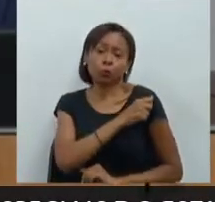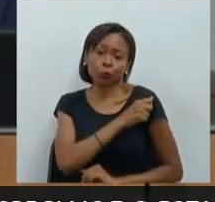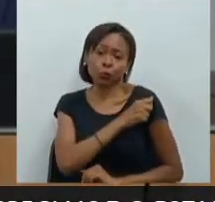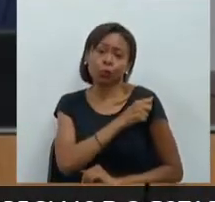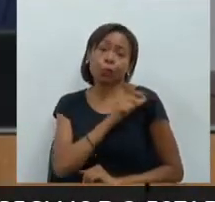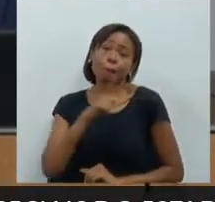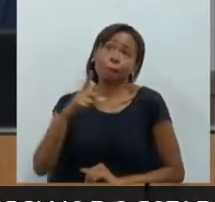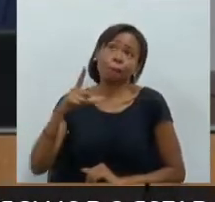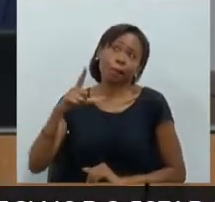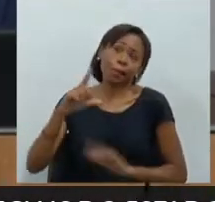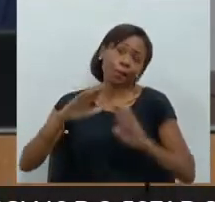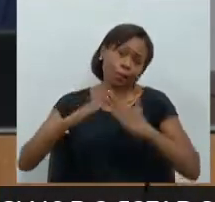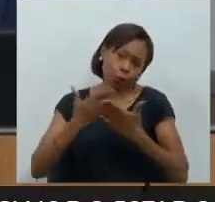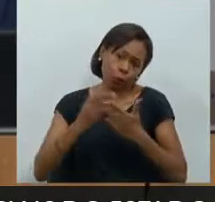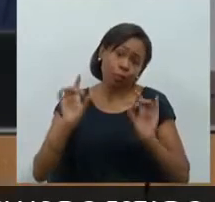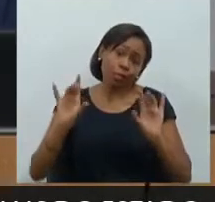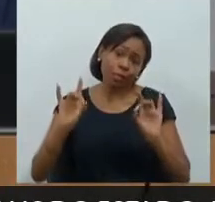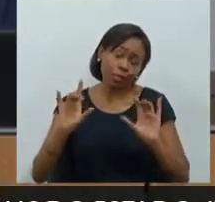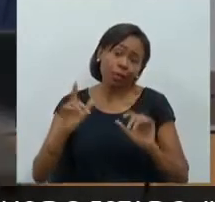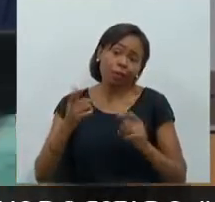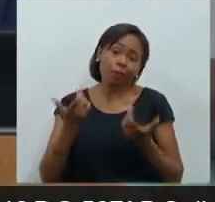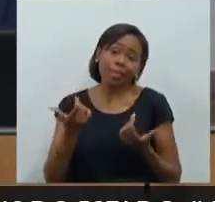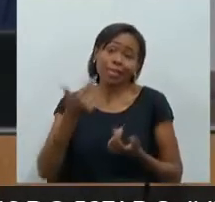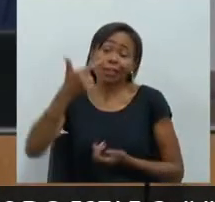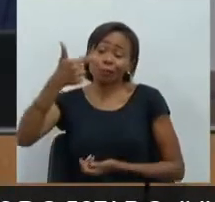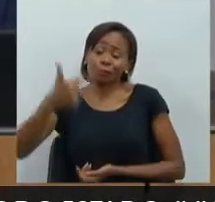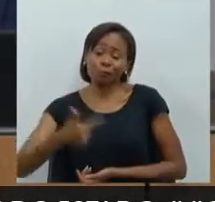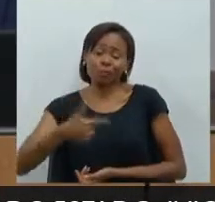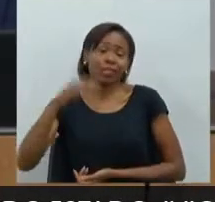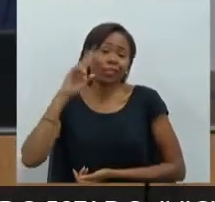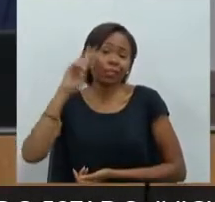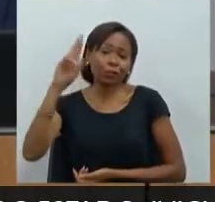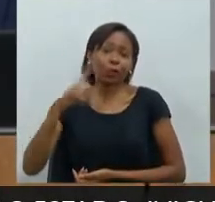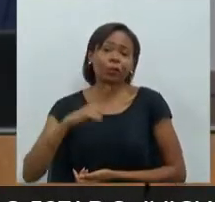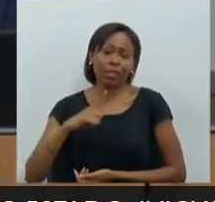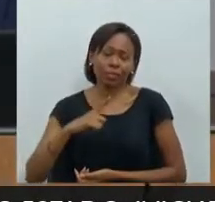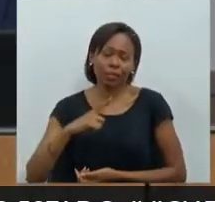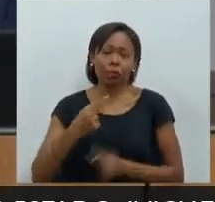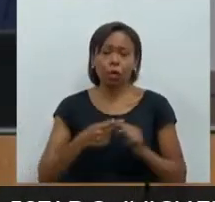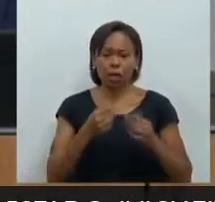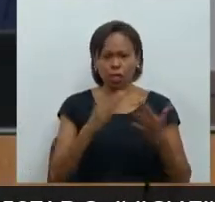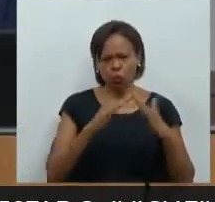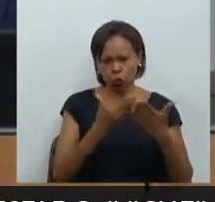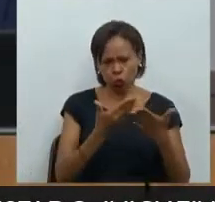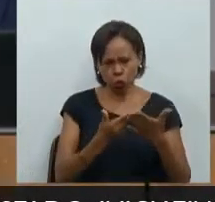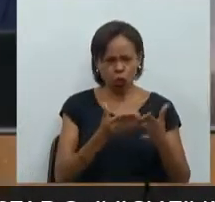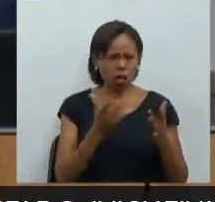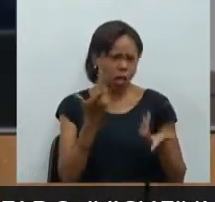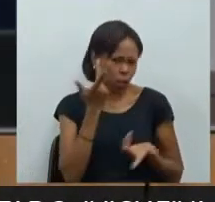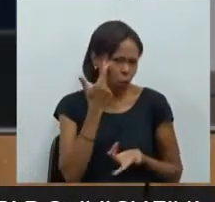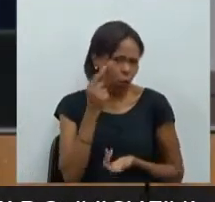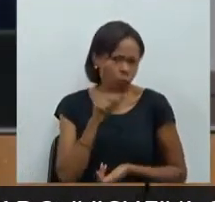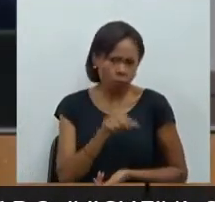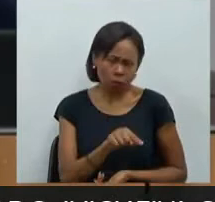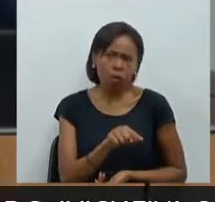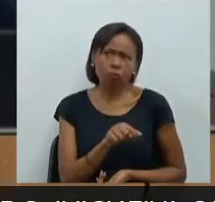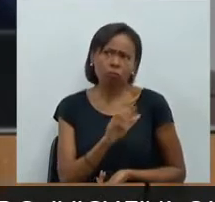Na escola comum, precisa de muito aluno, mas na escola especial, pela especificidade,